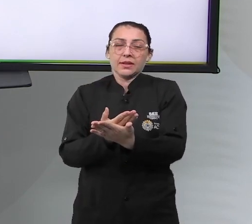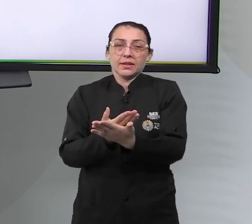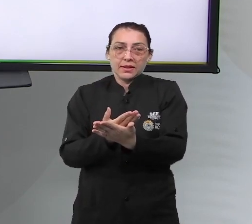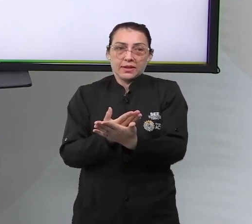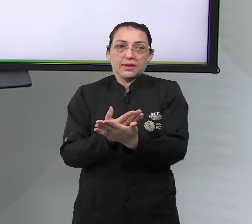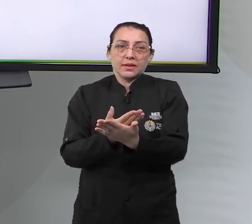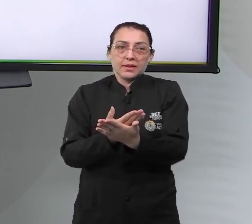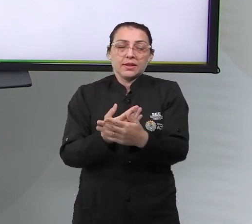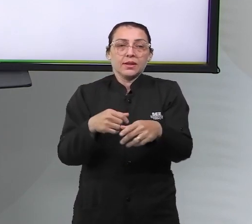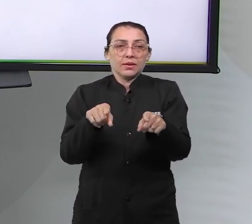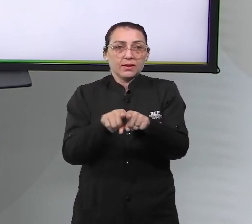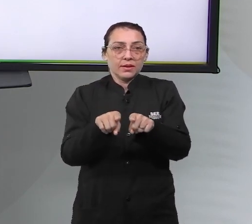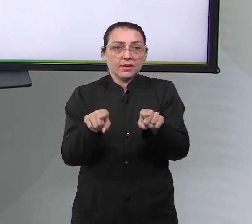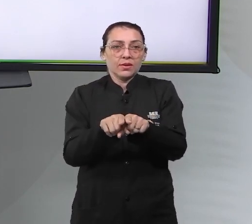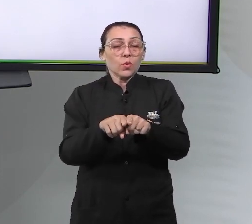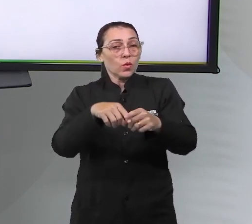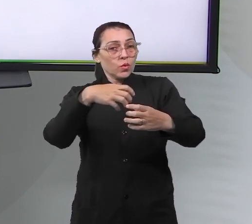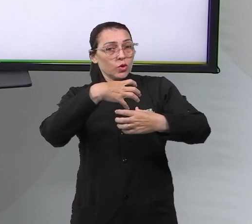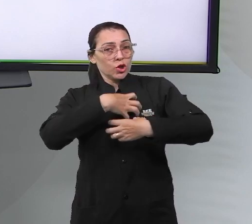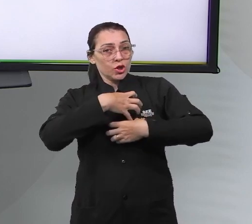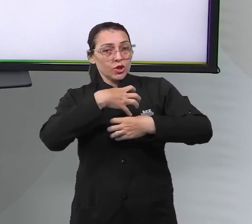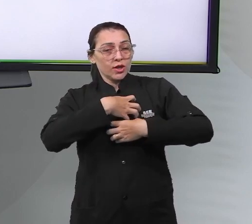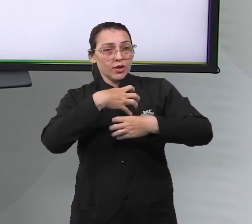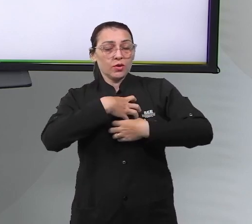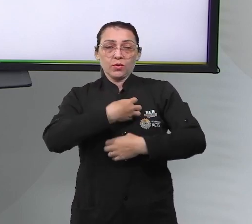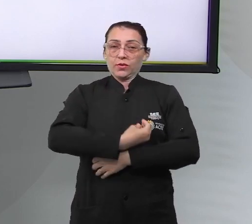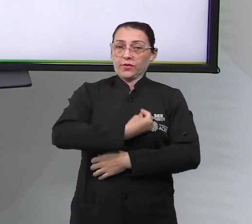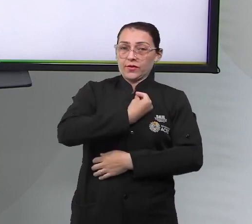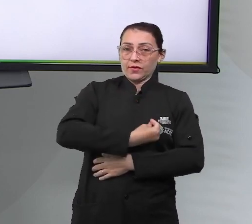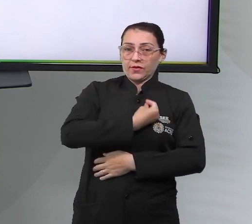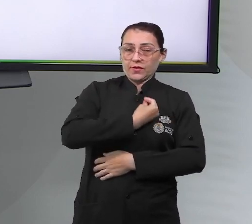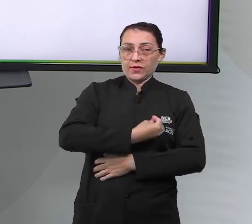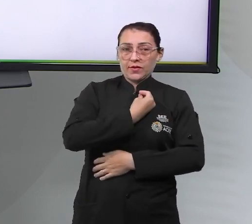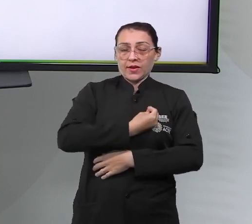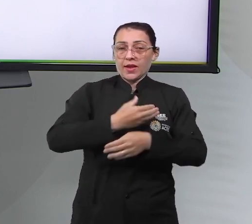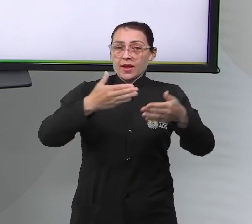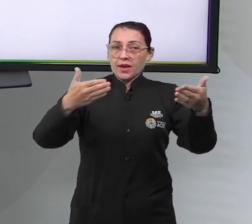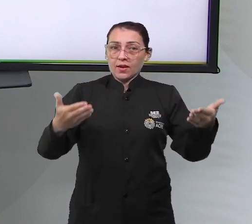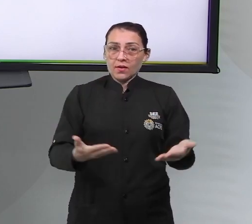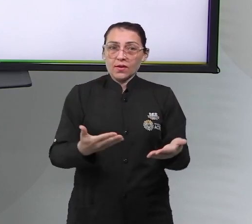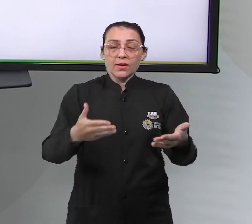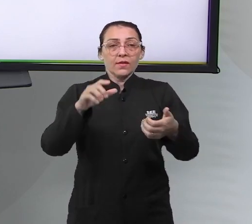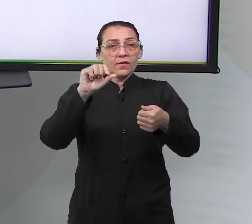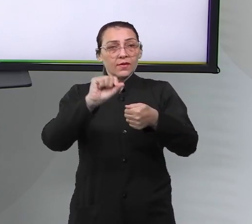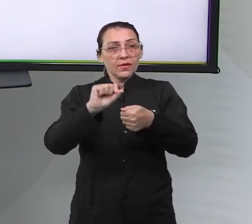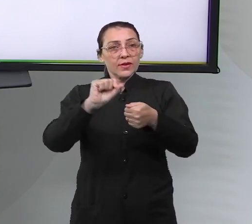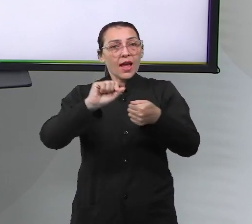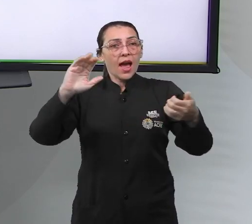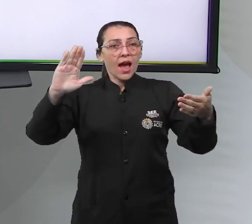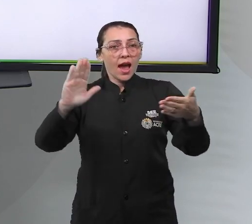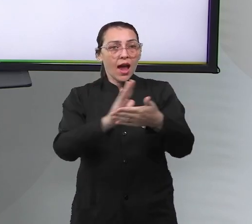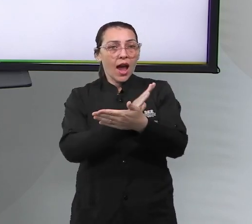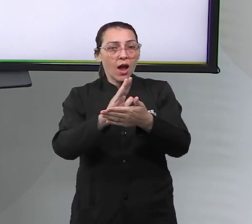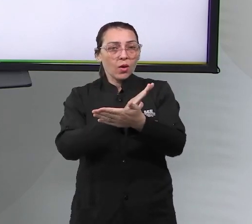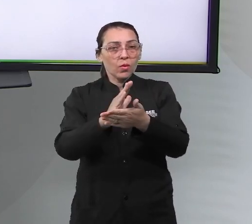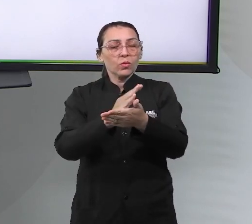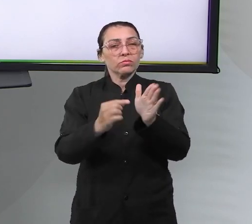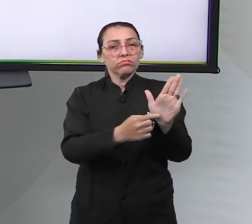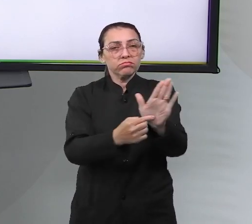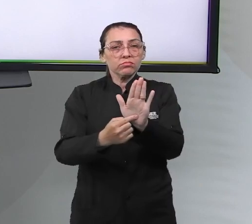padrão, a sua forma, no caso, de viver. Agora vamos fazer alguns